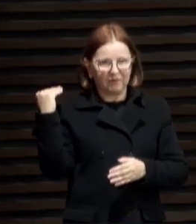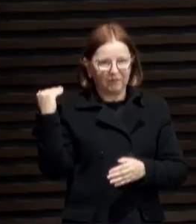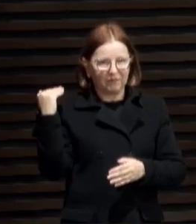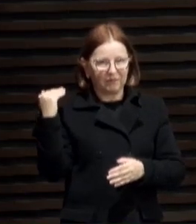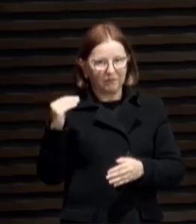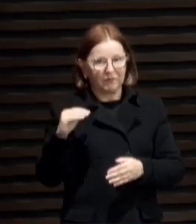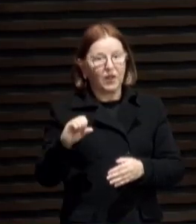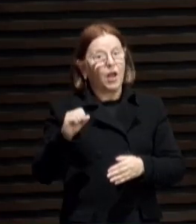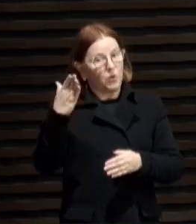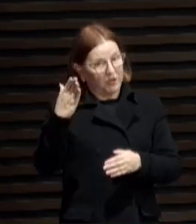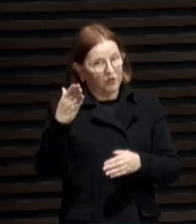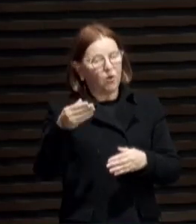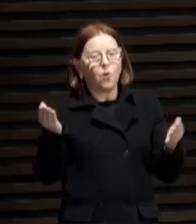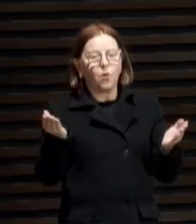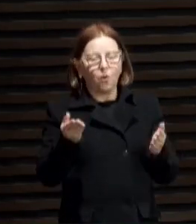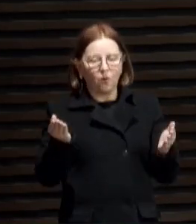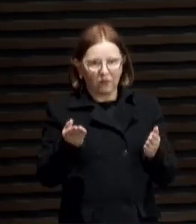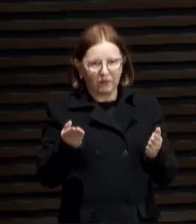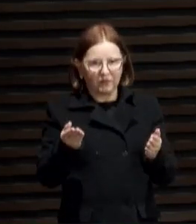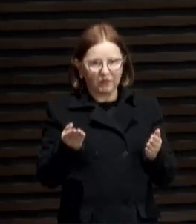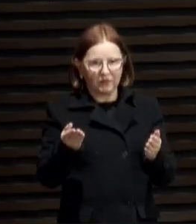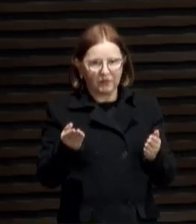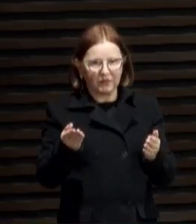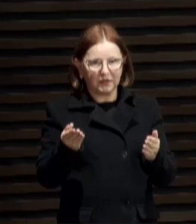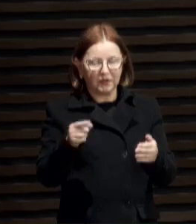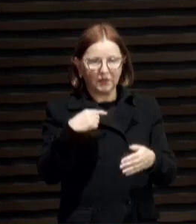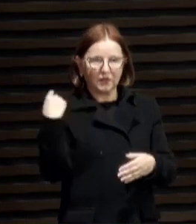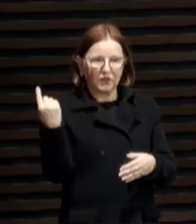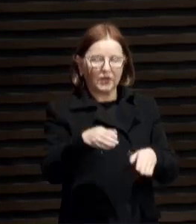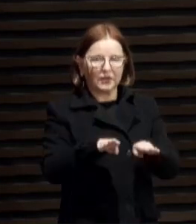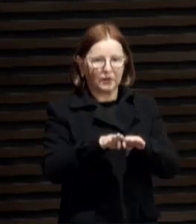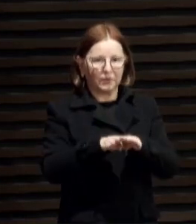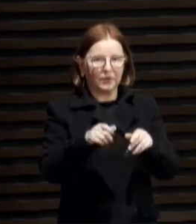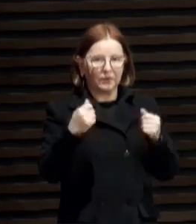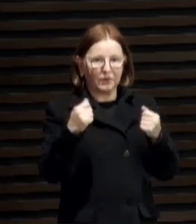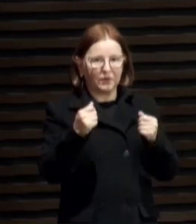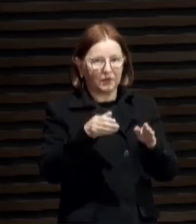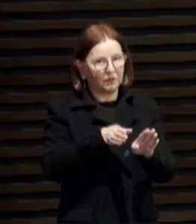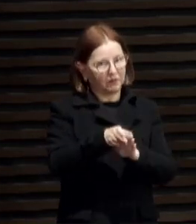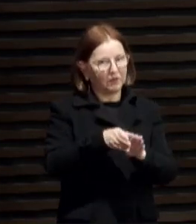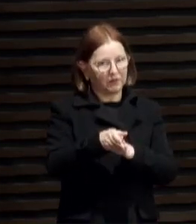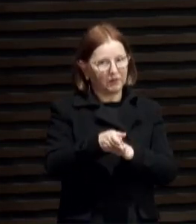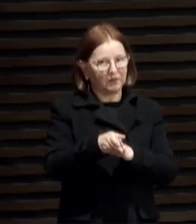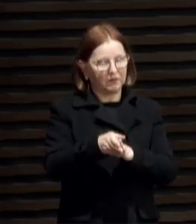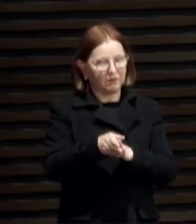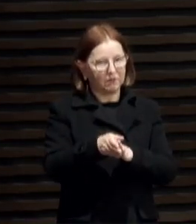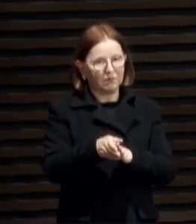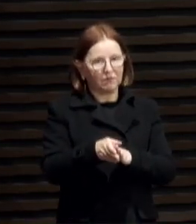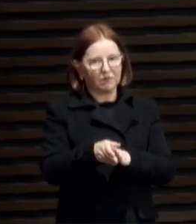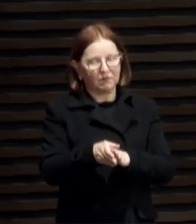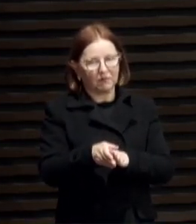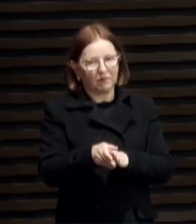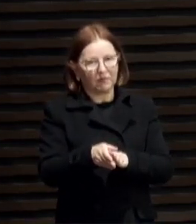acontecendo. Hoje, nós podemos ser exortados para que nós não sejamos entregues